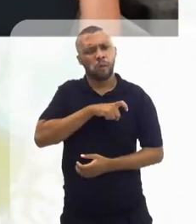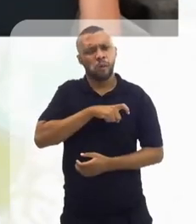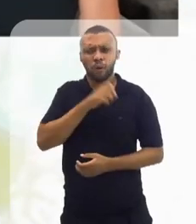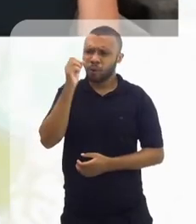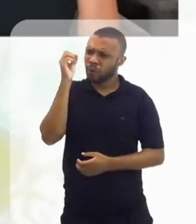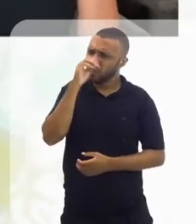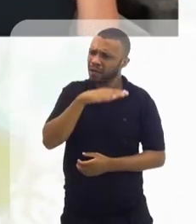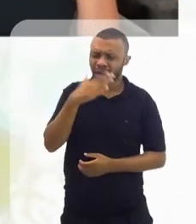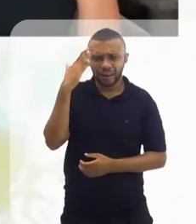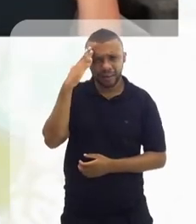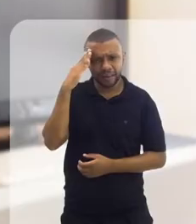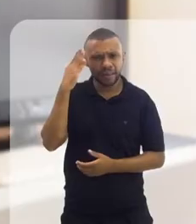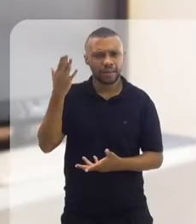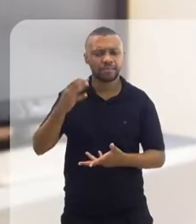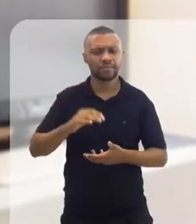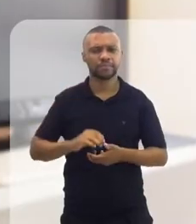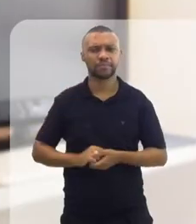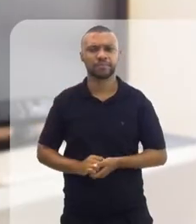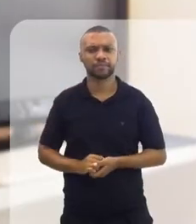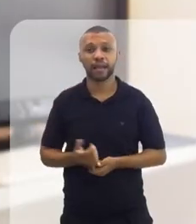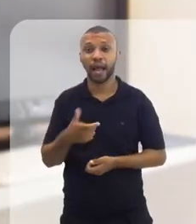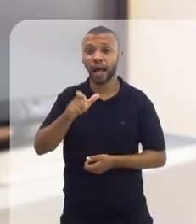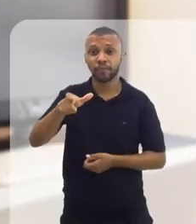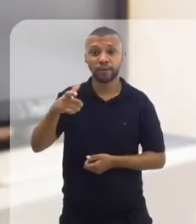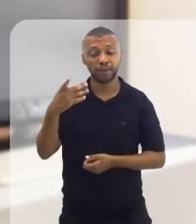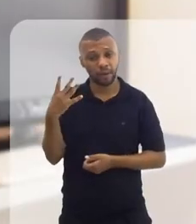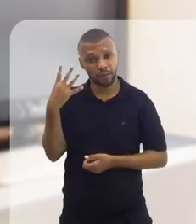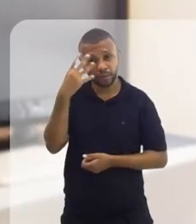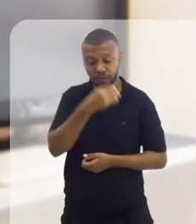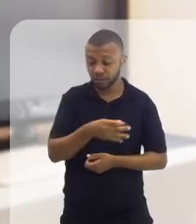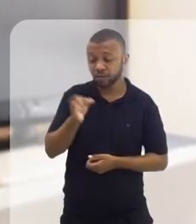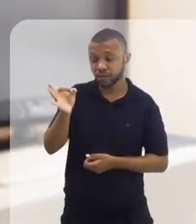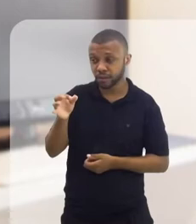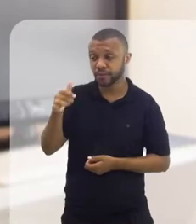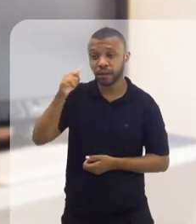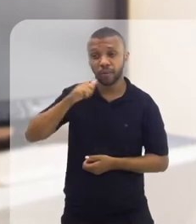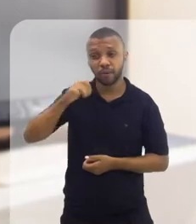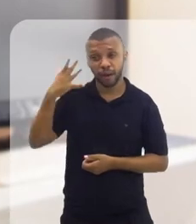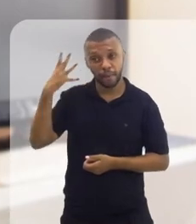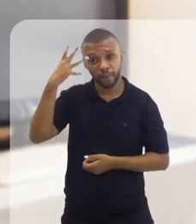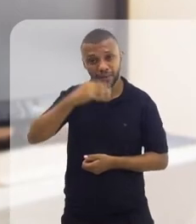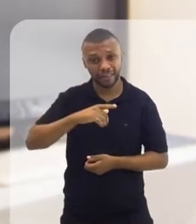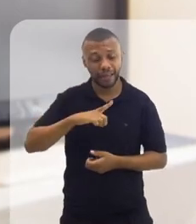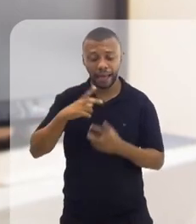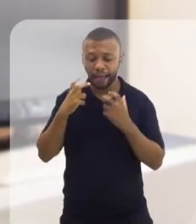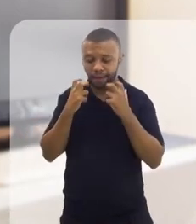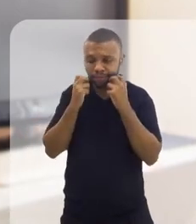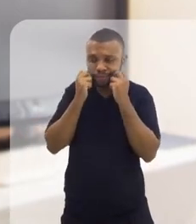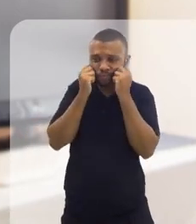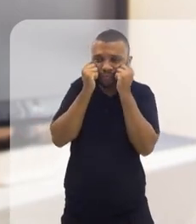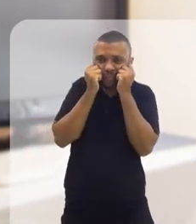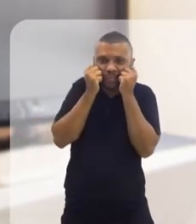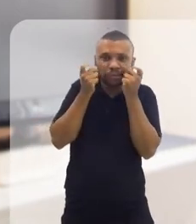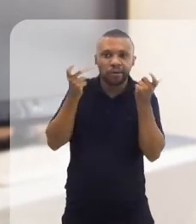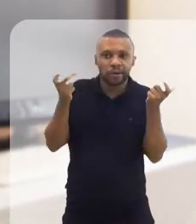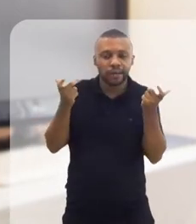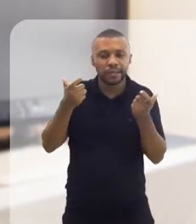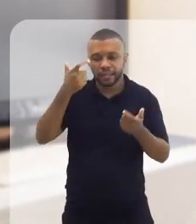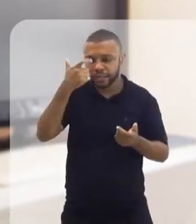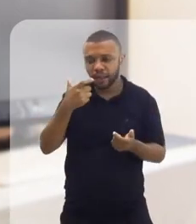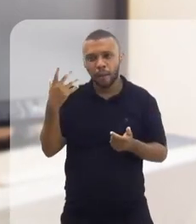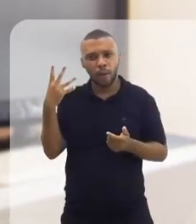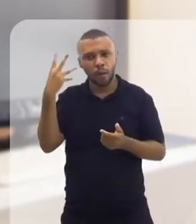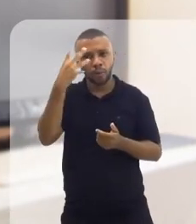tão cruel, sabe? Você falou agora, as pessoas me acham bonita, você é uma mulher bonita. Você tem